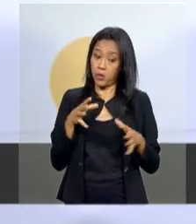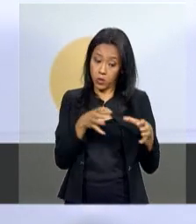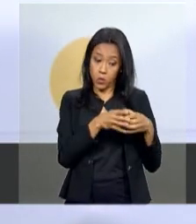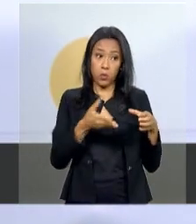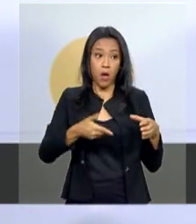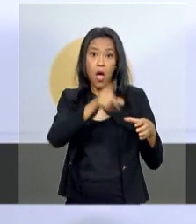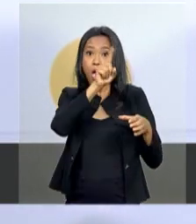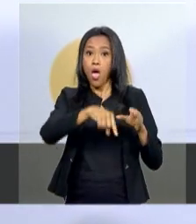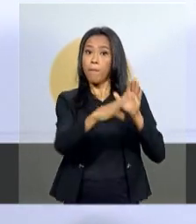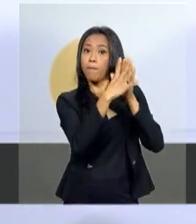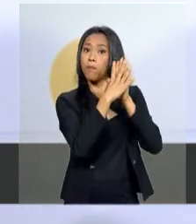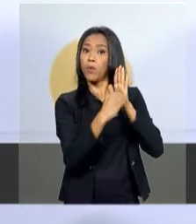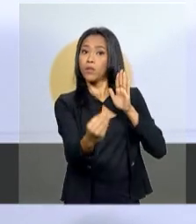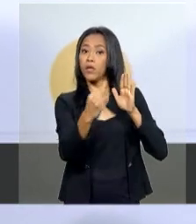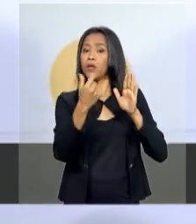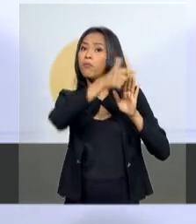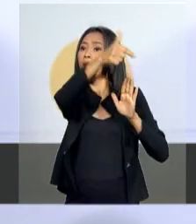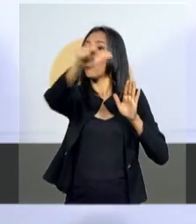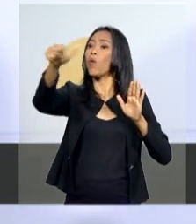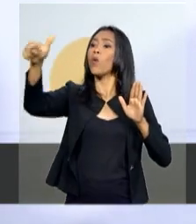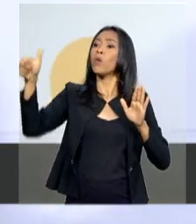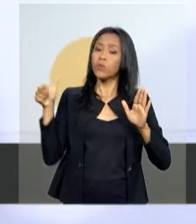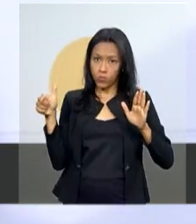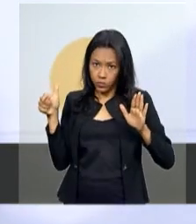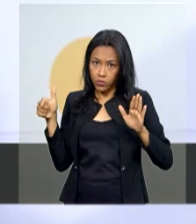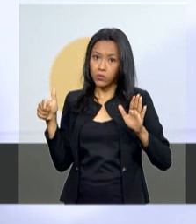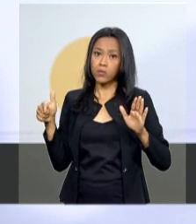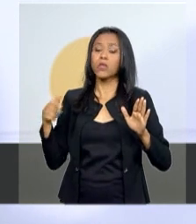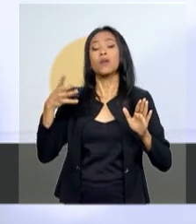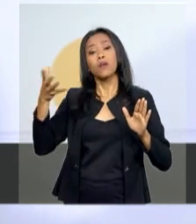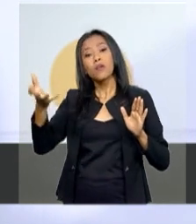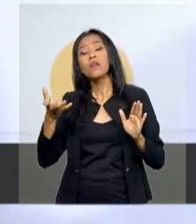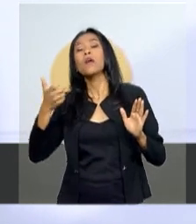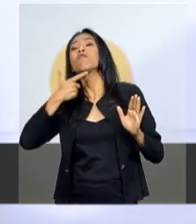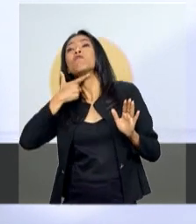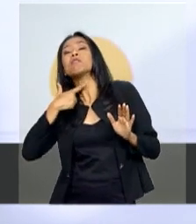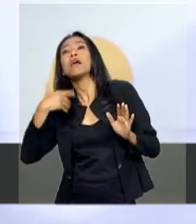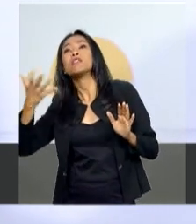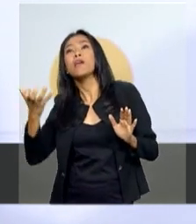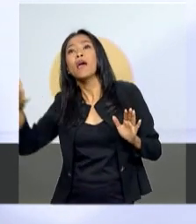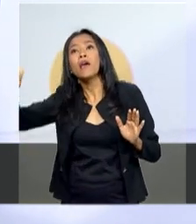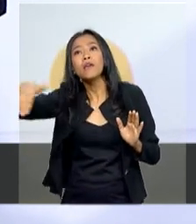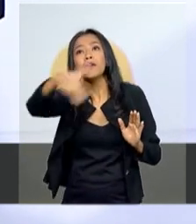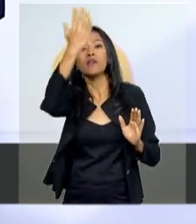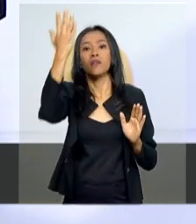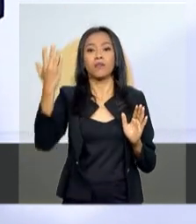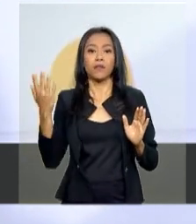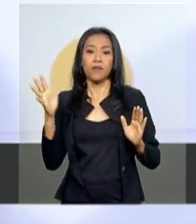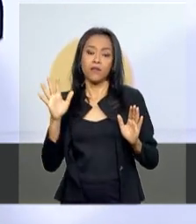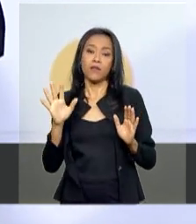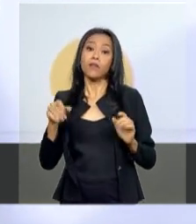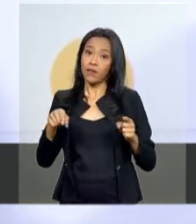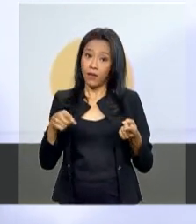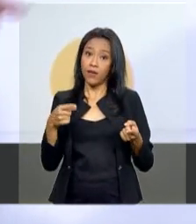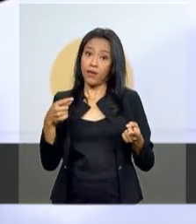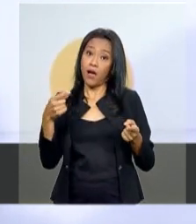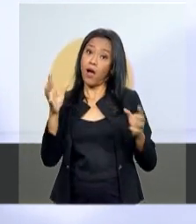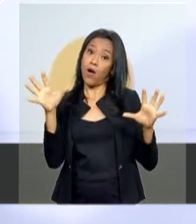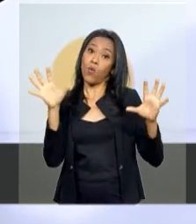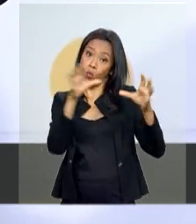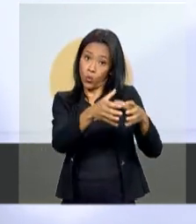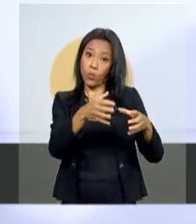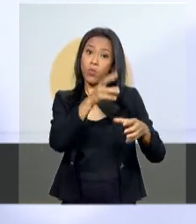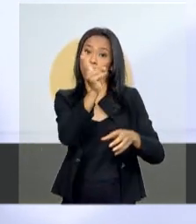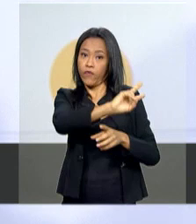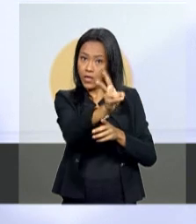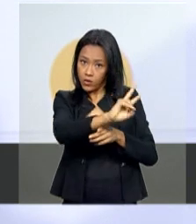exemplo para outros tantos que não só o desejassem ir a roraima para o atendimento aos venezuelanos esta é